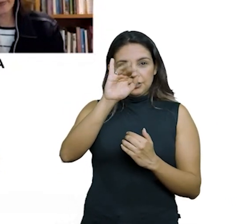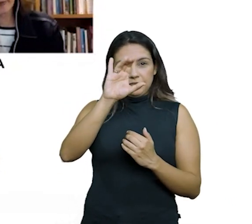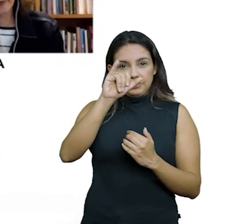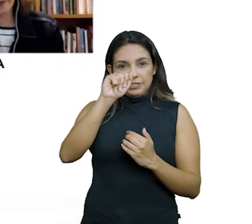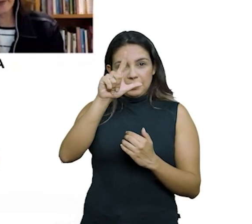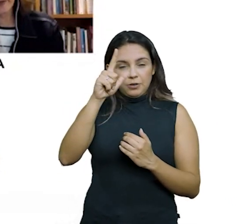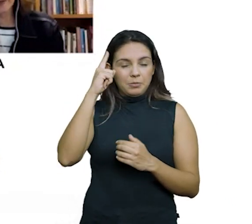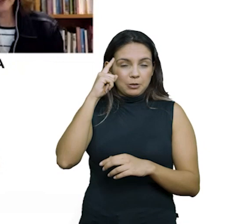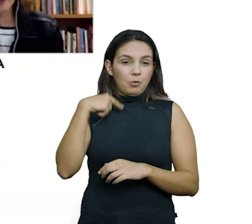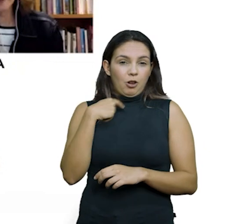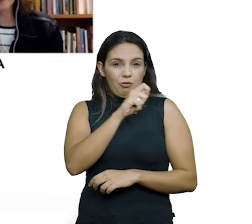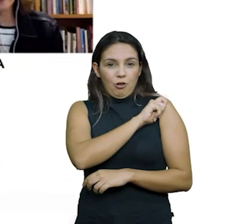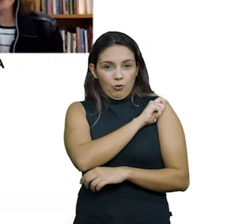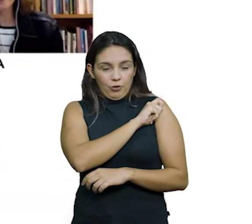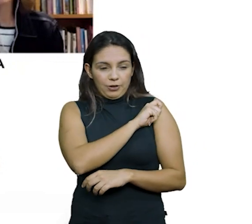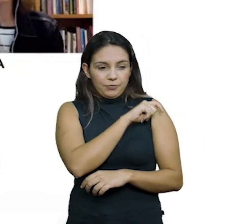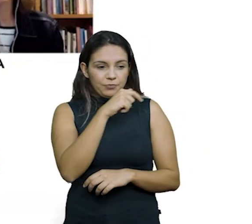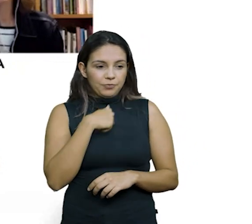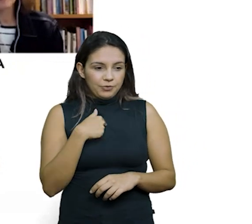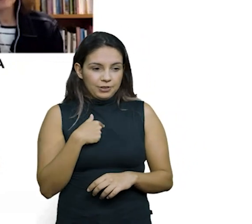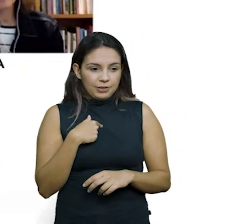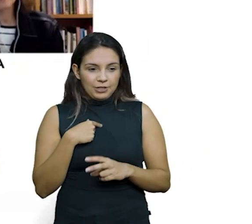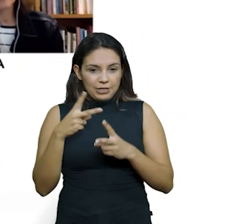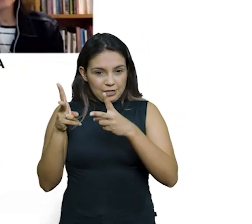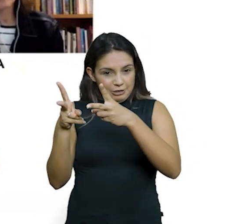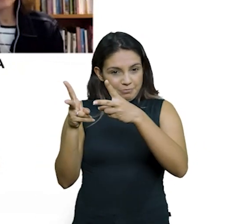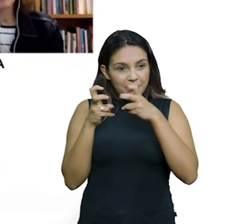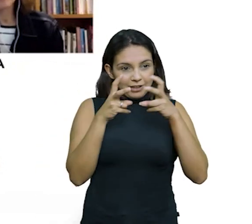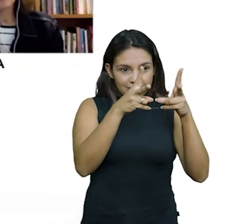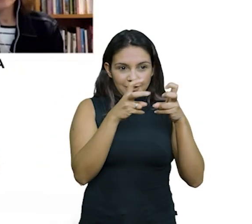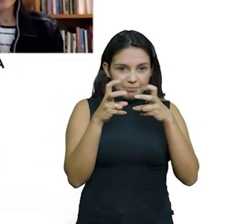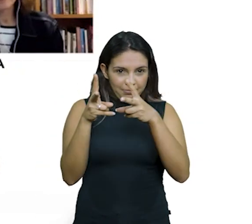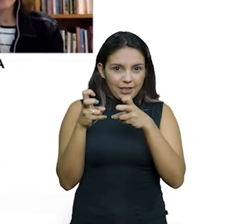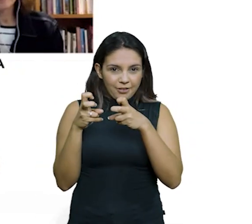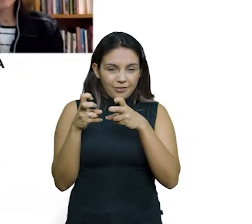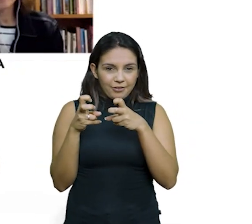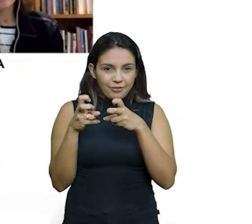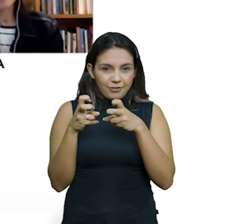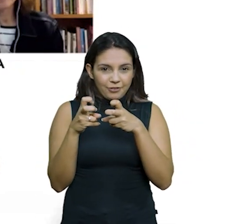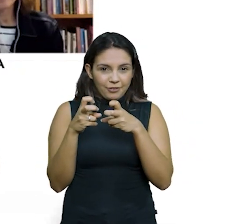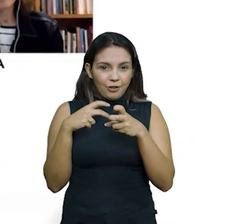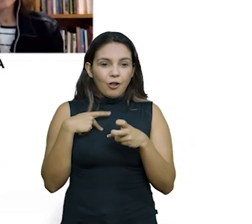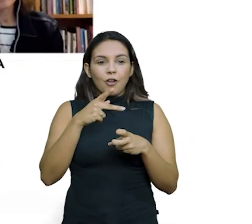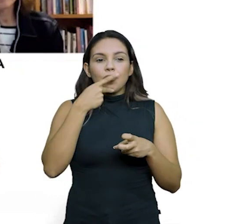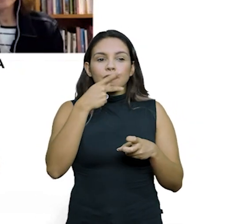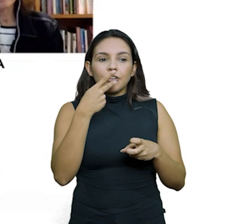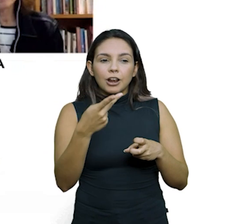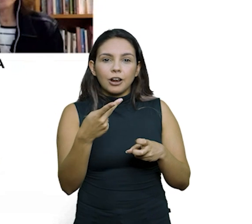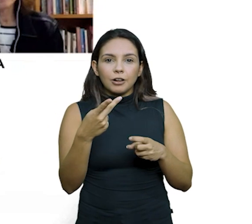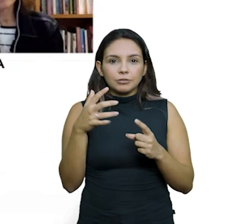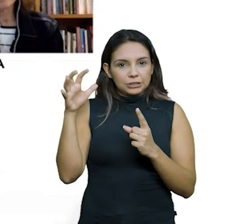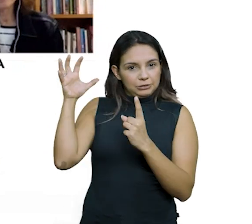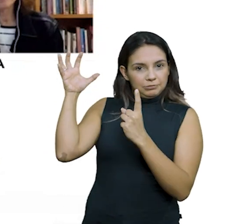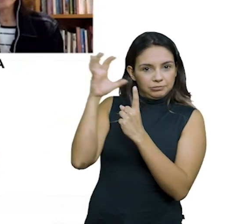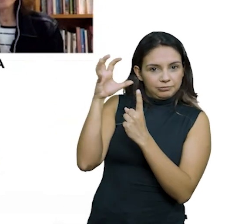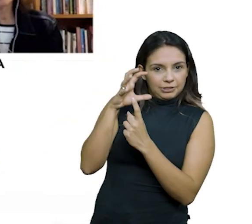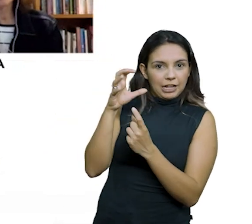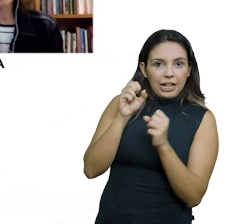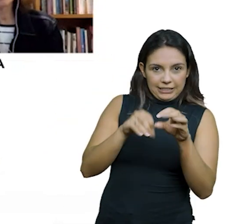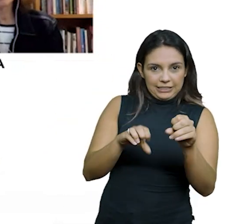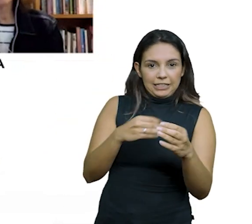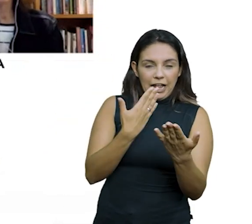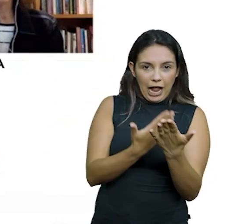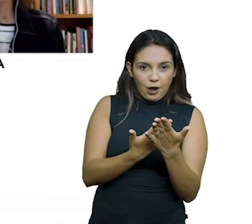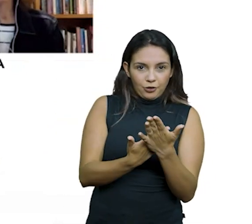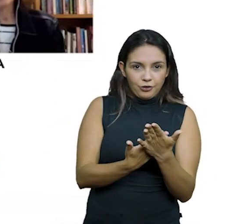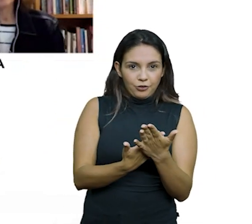meus alunos, talvez essa minha impressão deles seja isso, porque eu falo por mim, eu estou numa pressão enorme para dessas